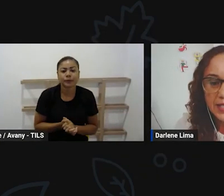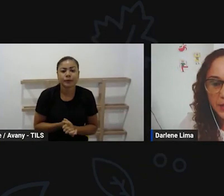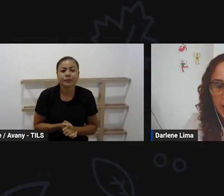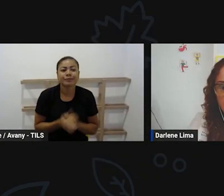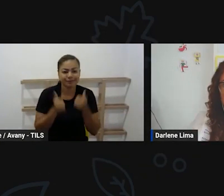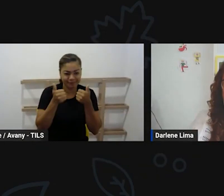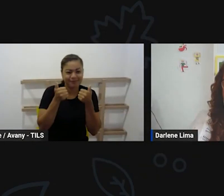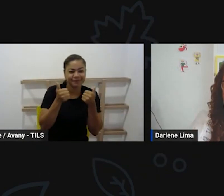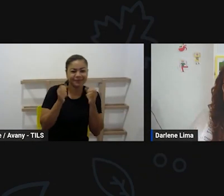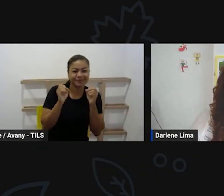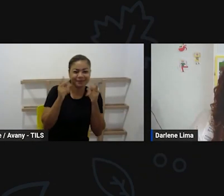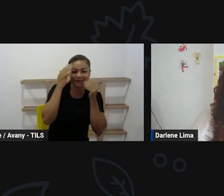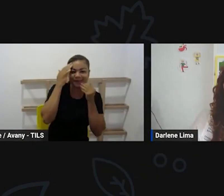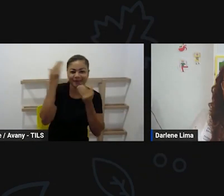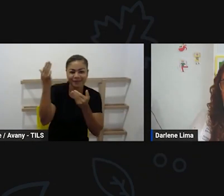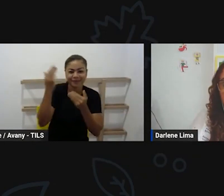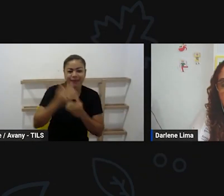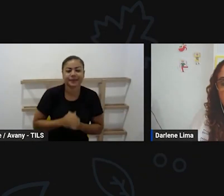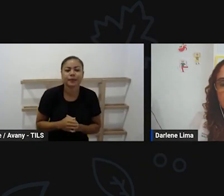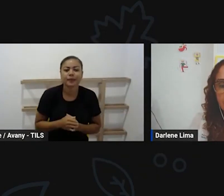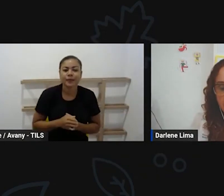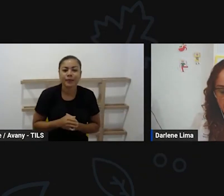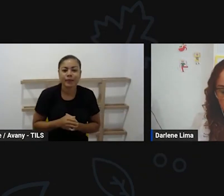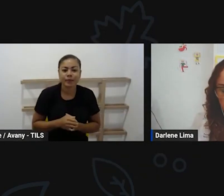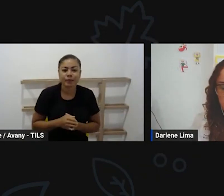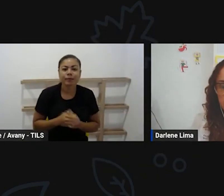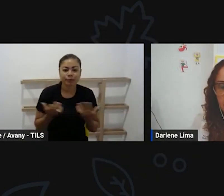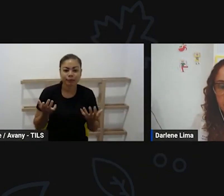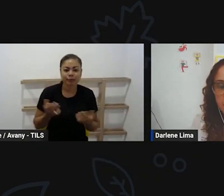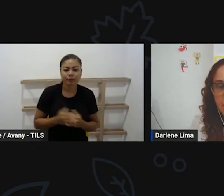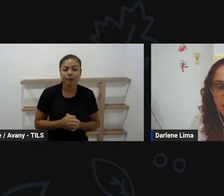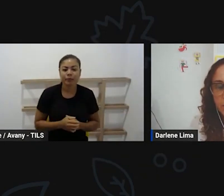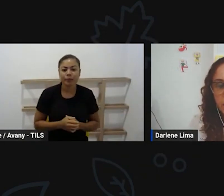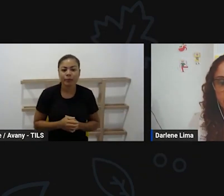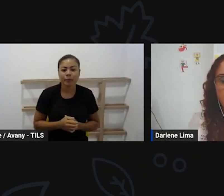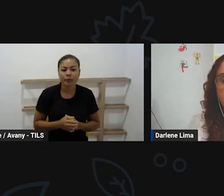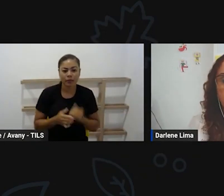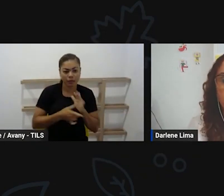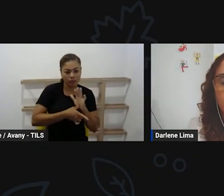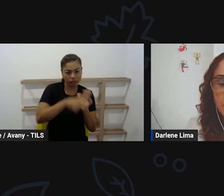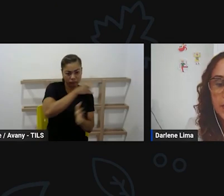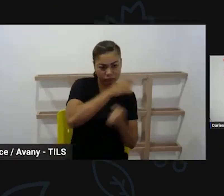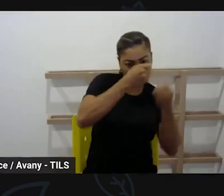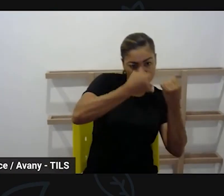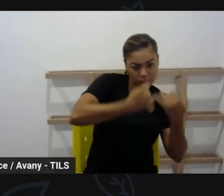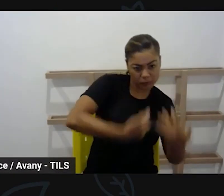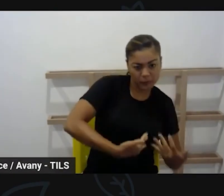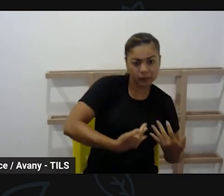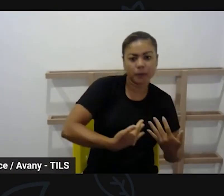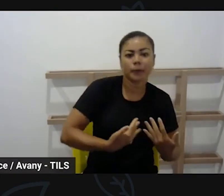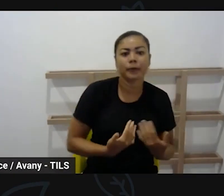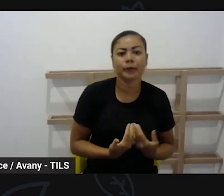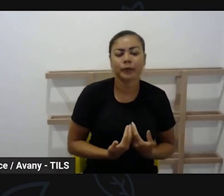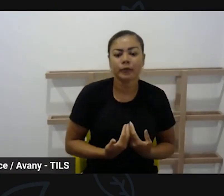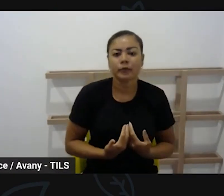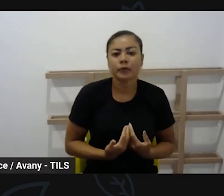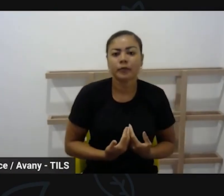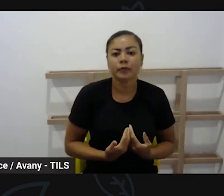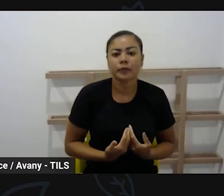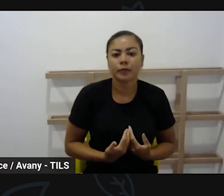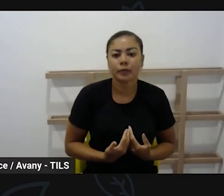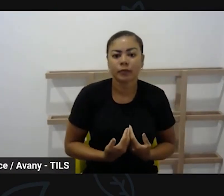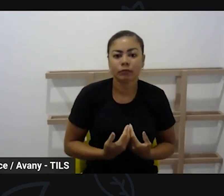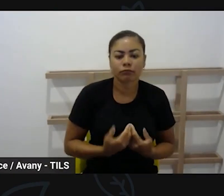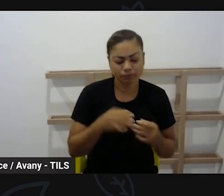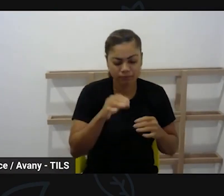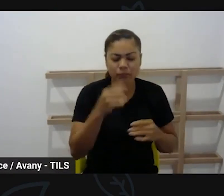Isso, Gabi, obrigado. Sobre um pouquinho da concepção, antes de entrar nos slides, eu queria falar um pouquinho com vocês e toda a concepção que norteia o nosso